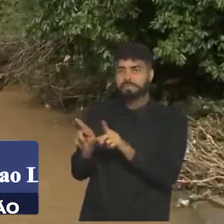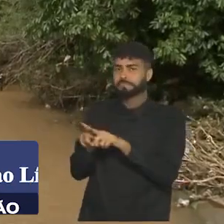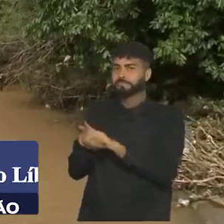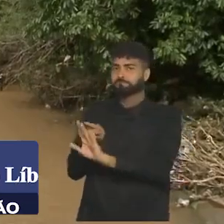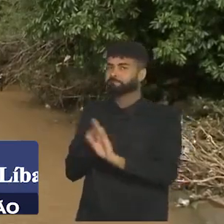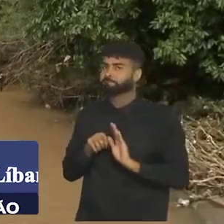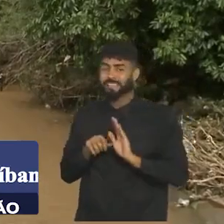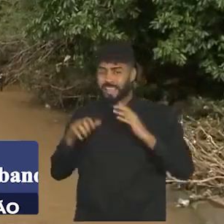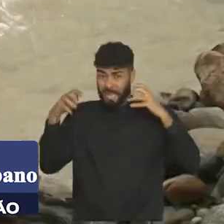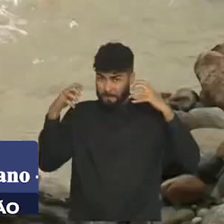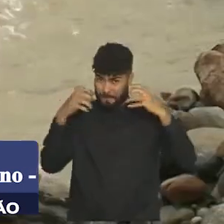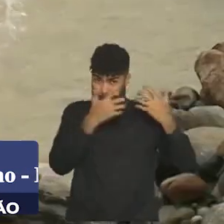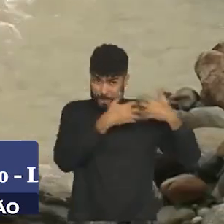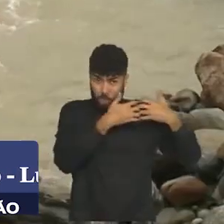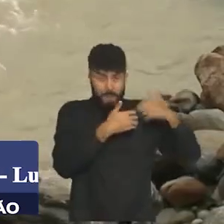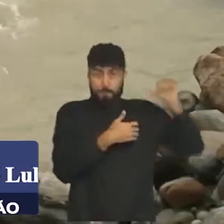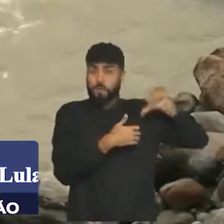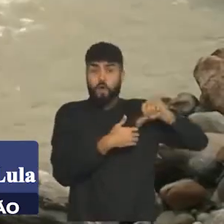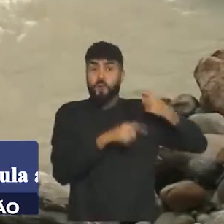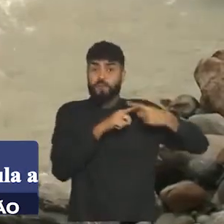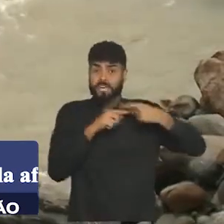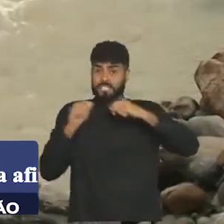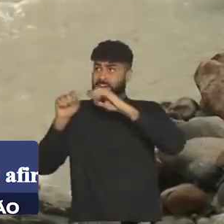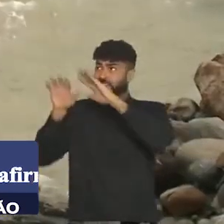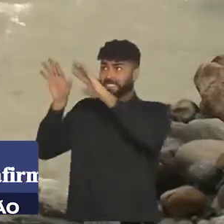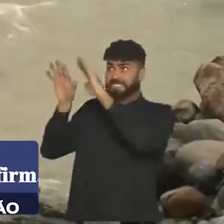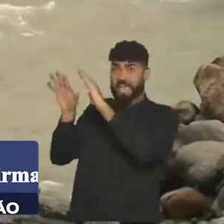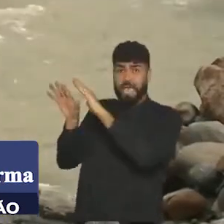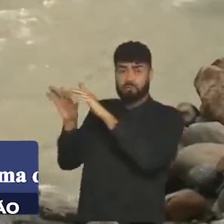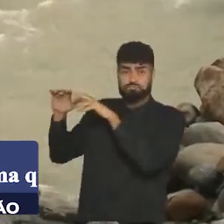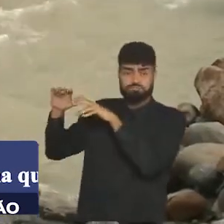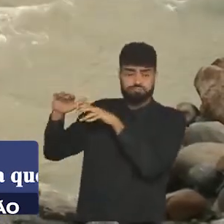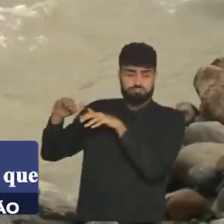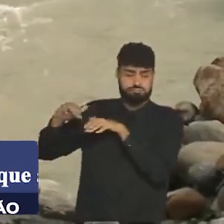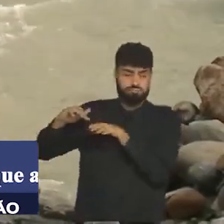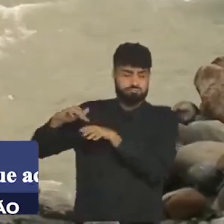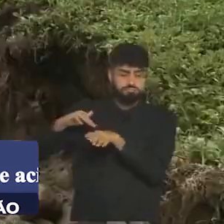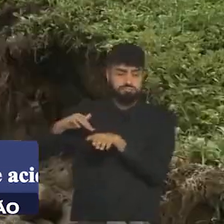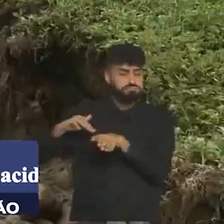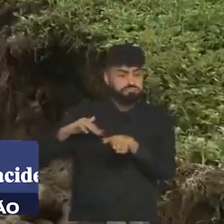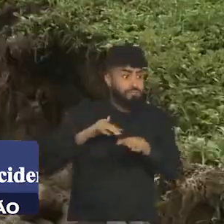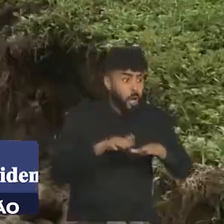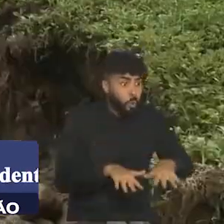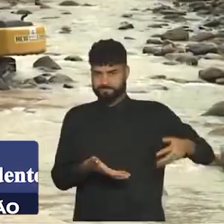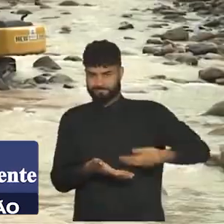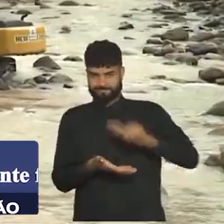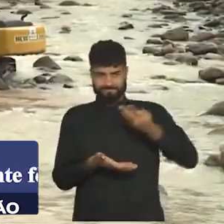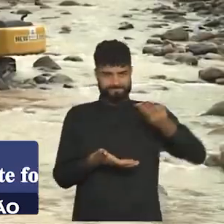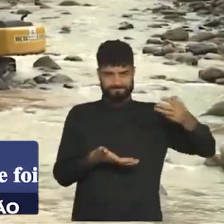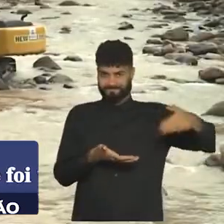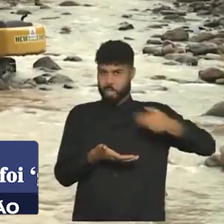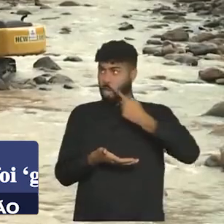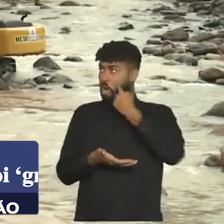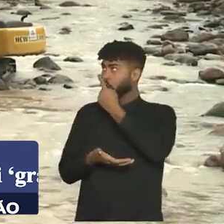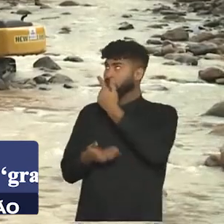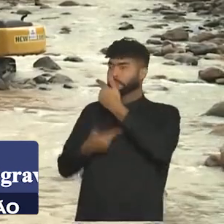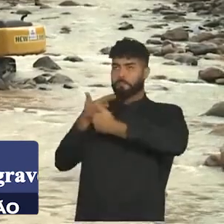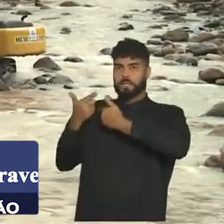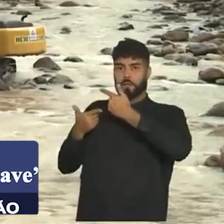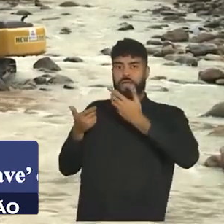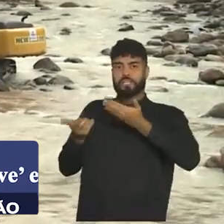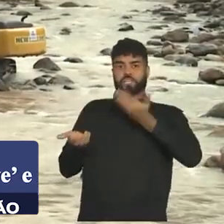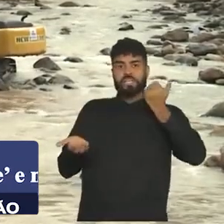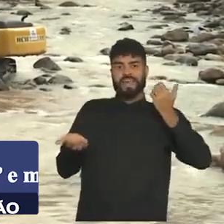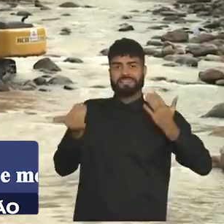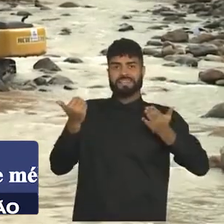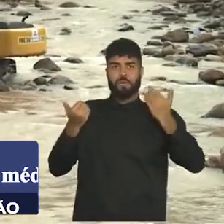Começa nesta terça-feira dia 22 a lista completa dos beneficiários e as orientações de retirada estão disponíveis no site